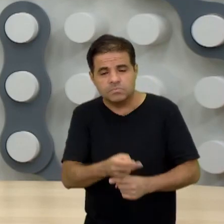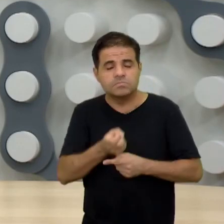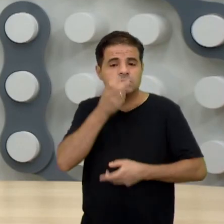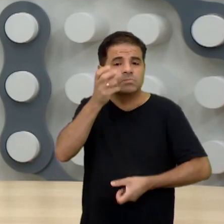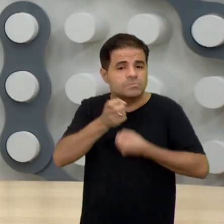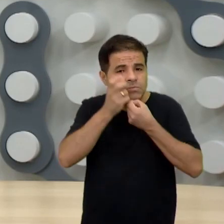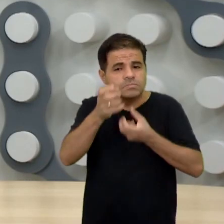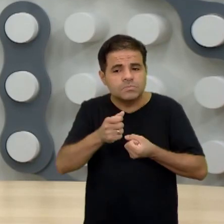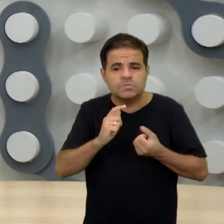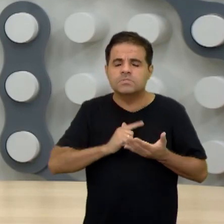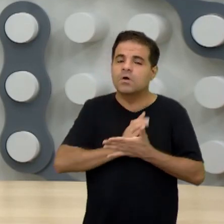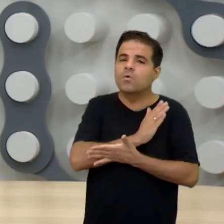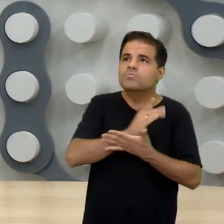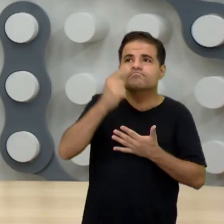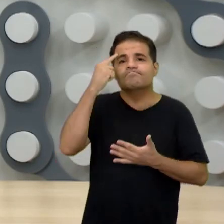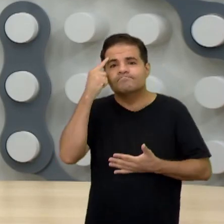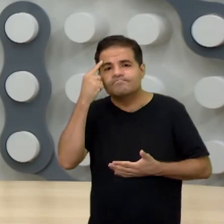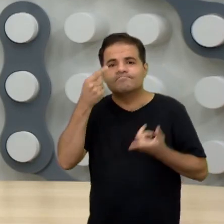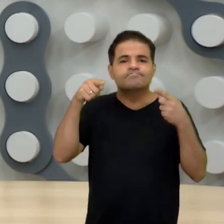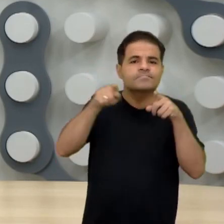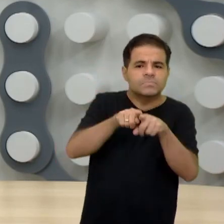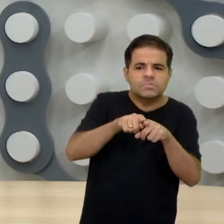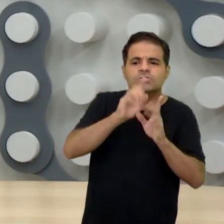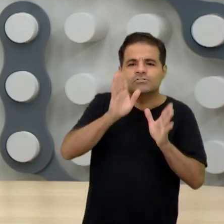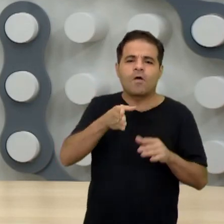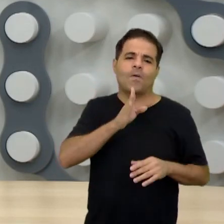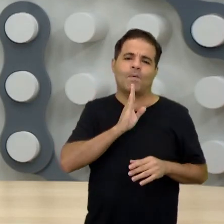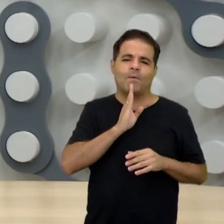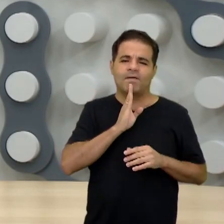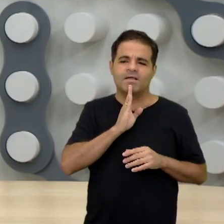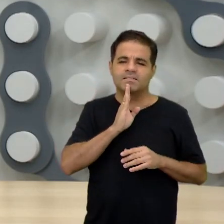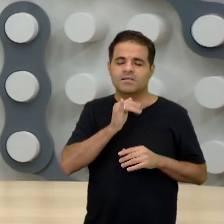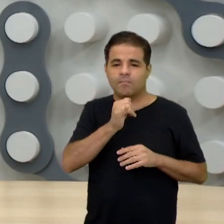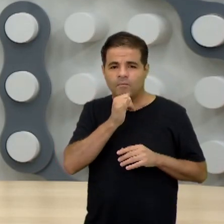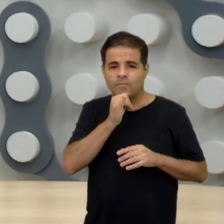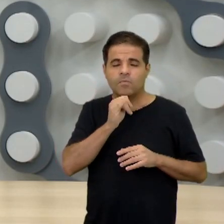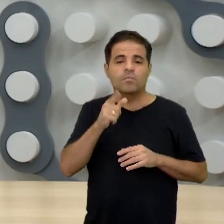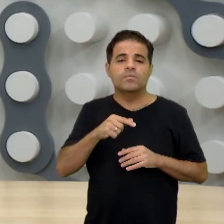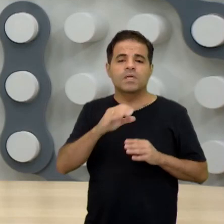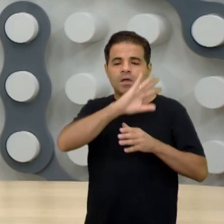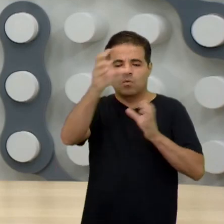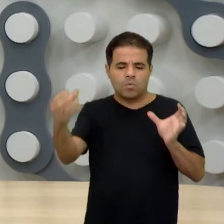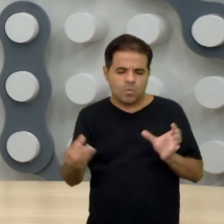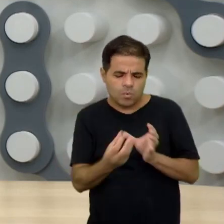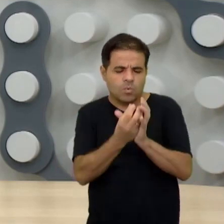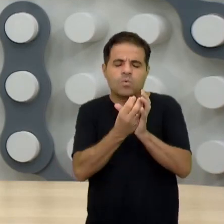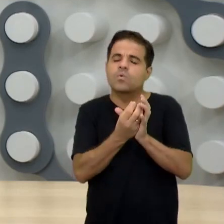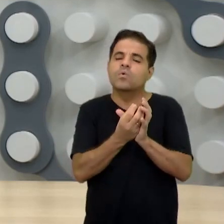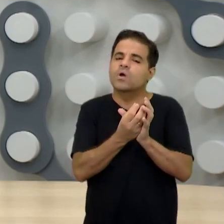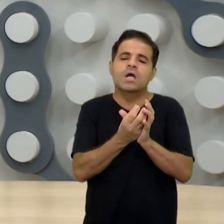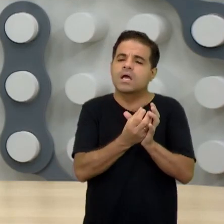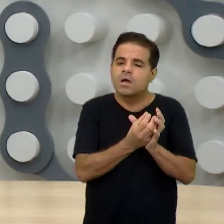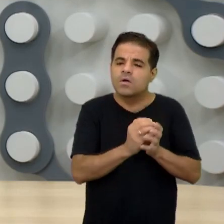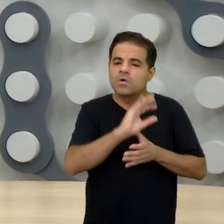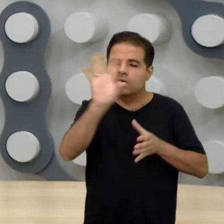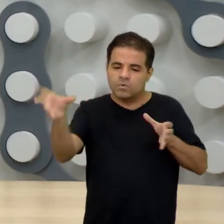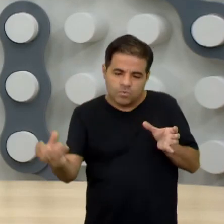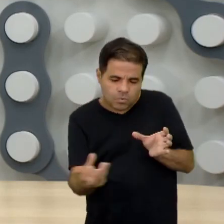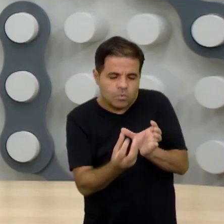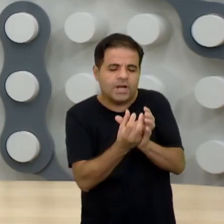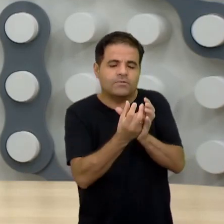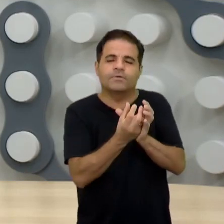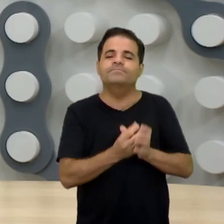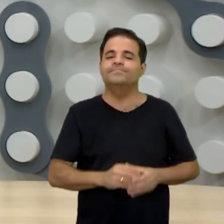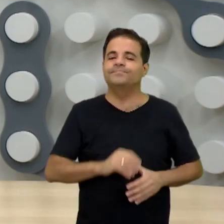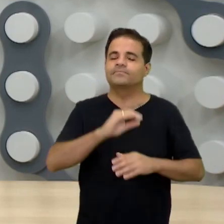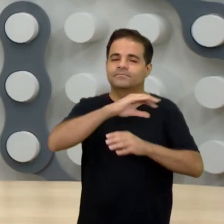definições, mas tem alguns que começam a associar com aquilo que já conhecem. Por exemplo, o que é um curador? Aí a pessoa lembra, curadoria eu já ouvi falar em questão de obras